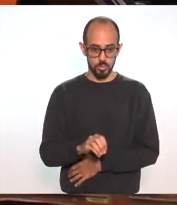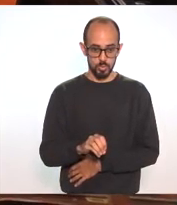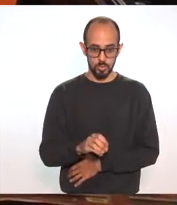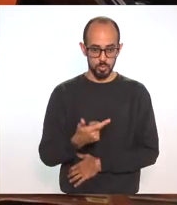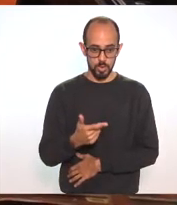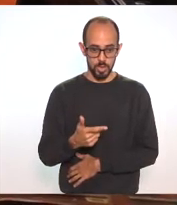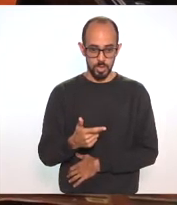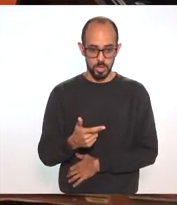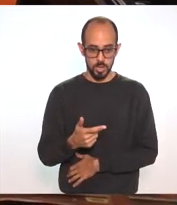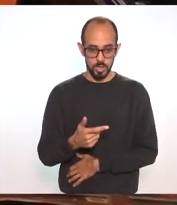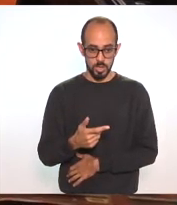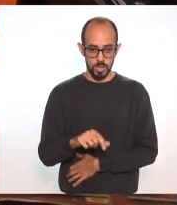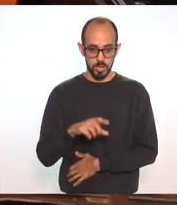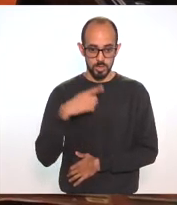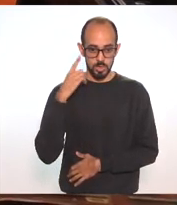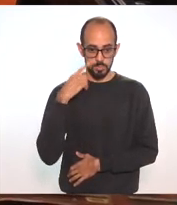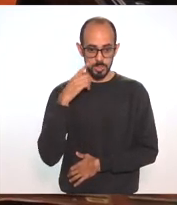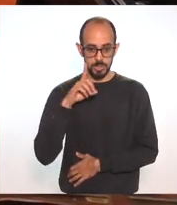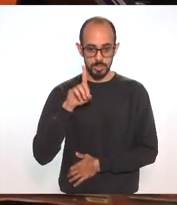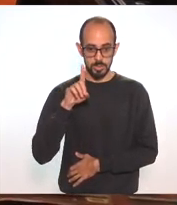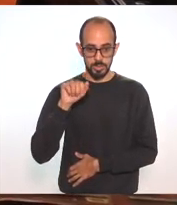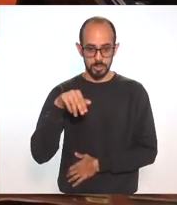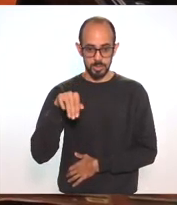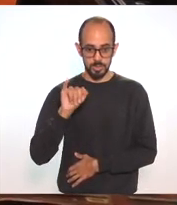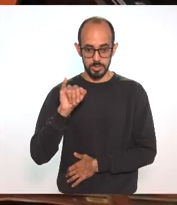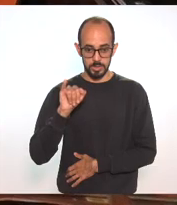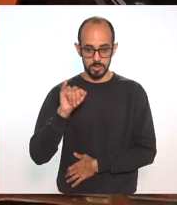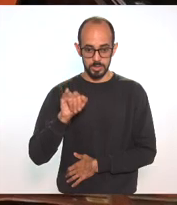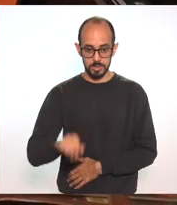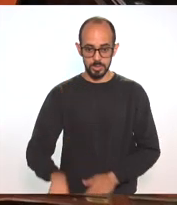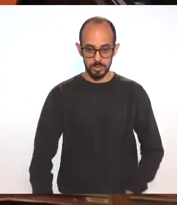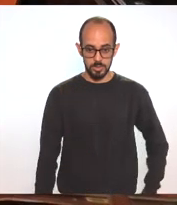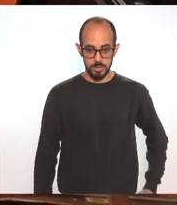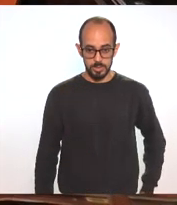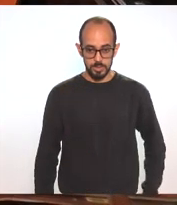Deputada Dani Monteiro.